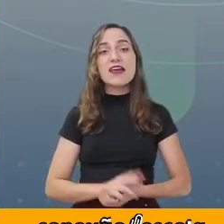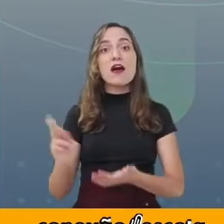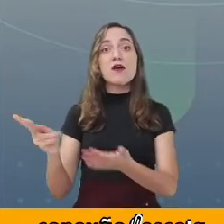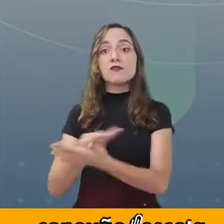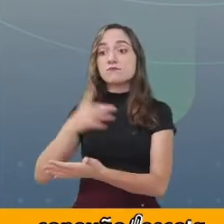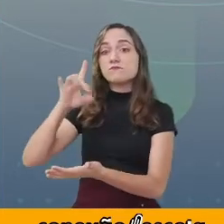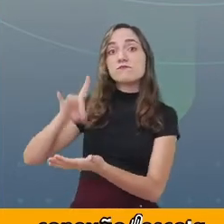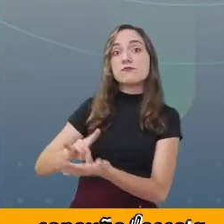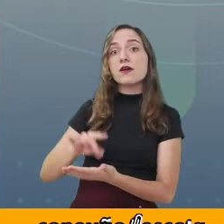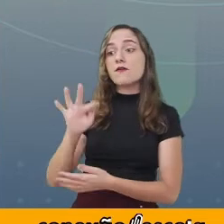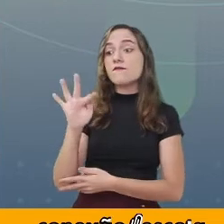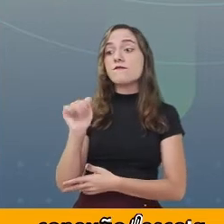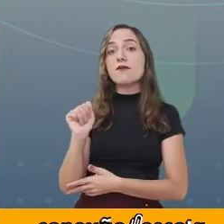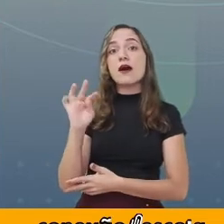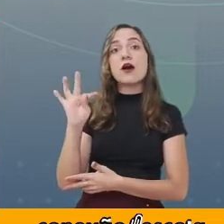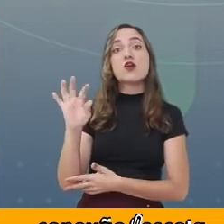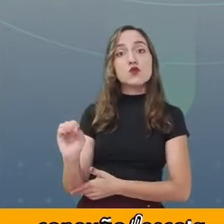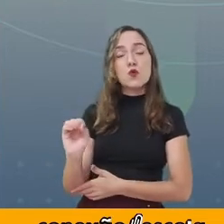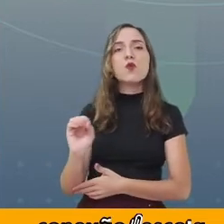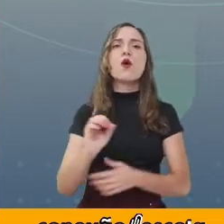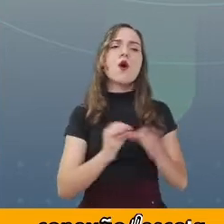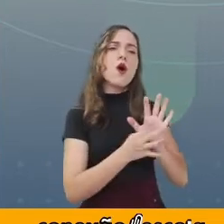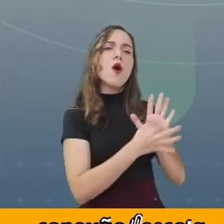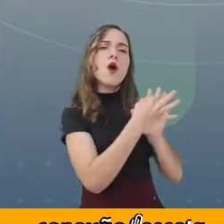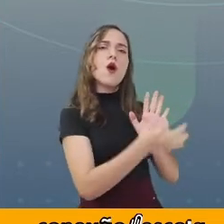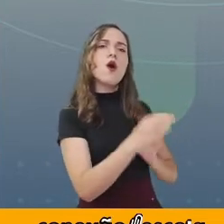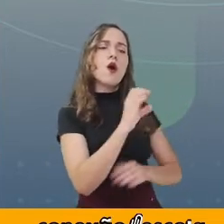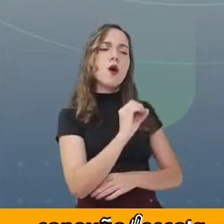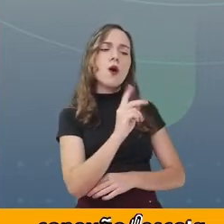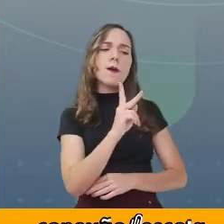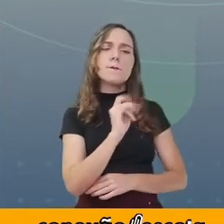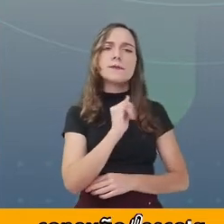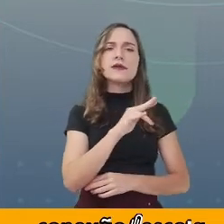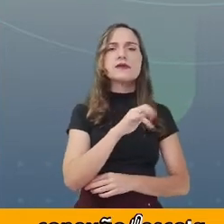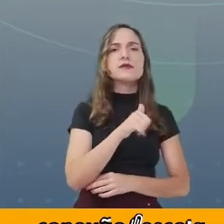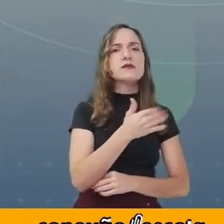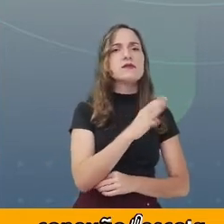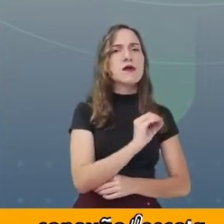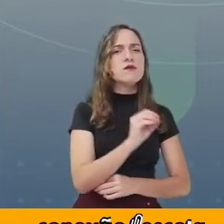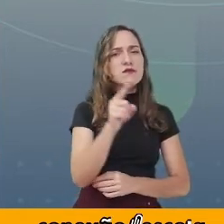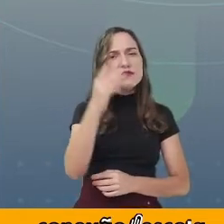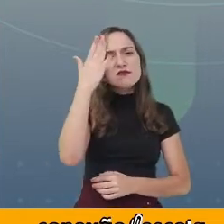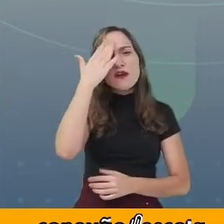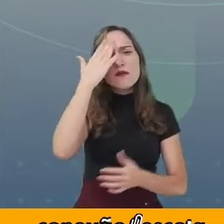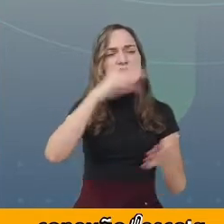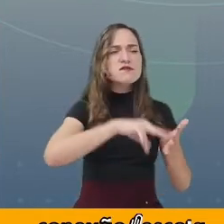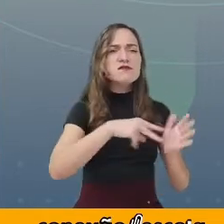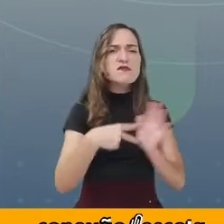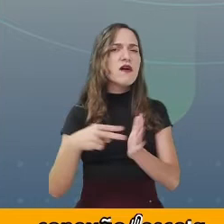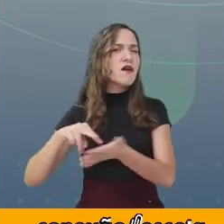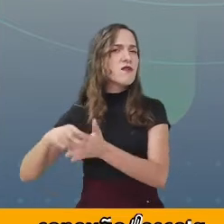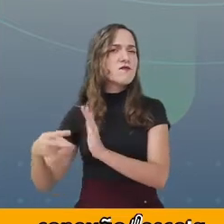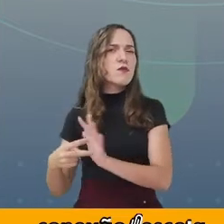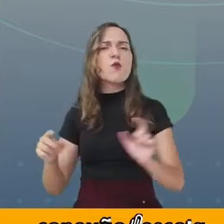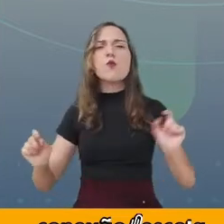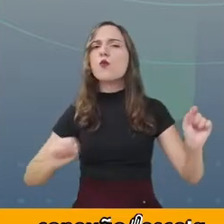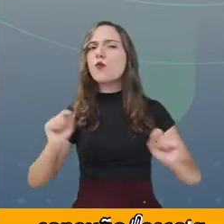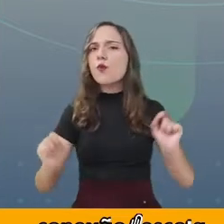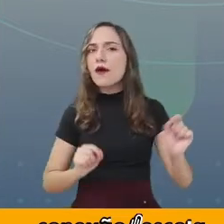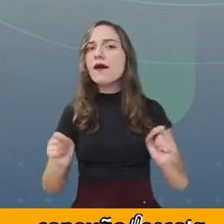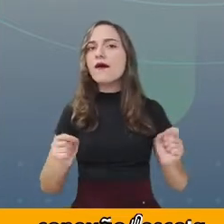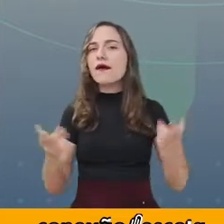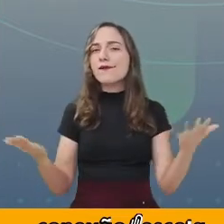Fato ou opinião? Você sabe o que é fato? O que é opinião? Vamos aprender sobre